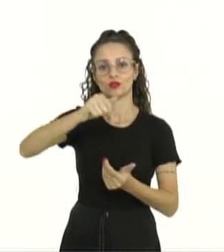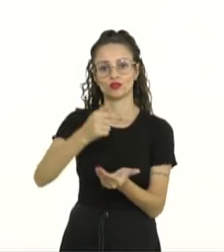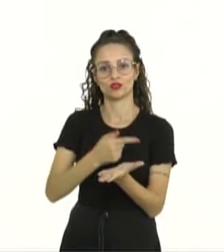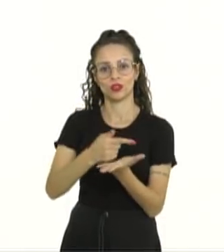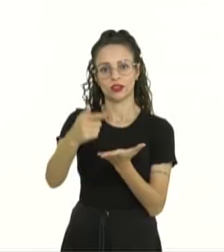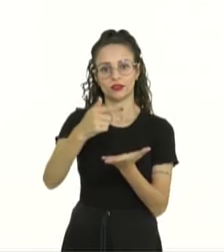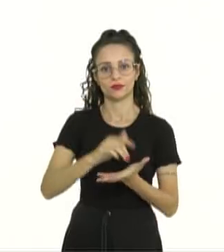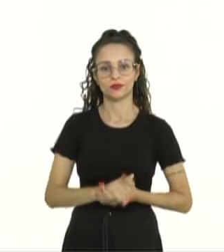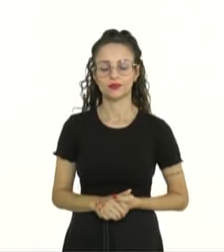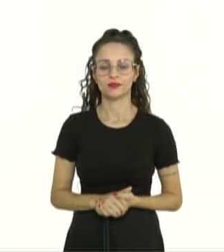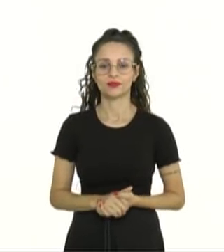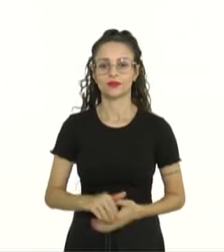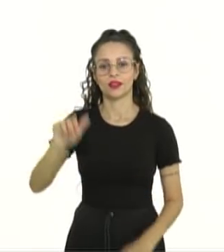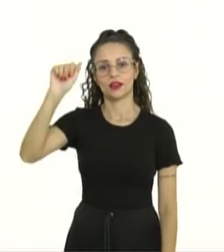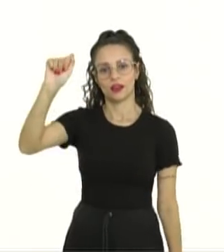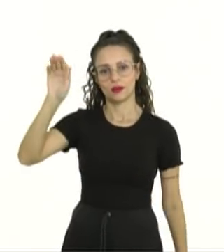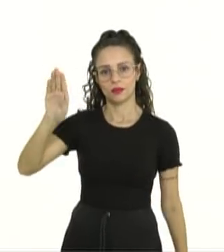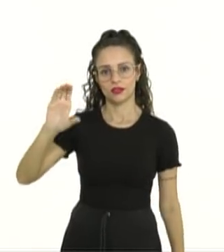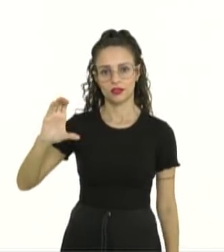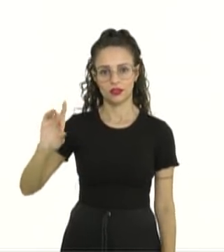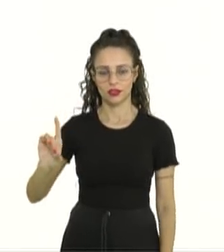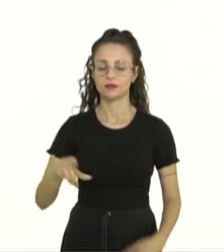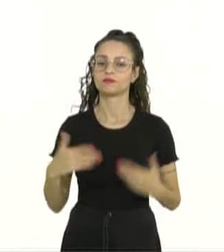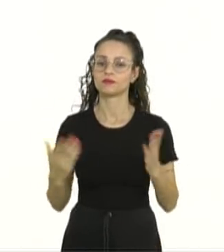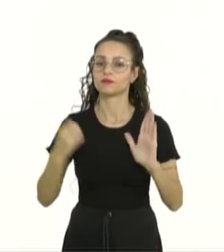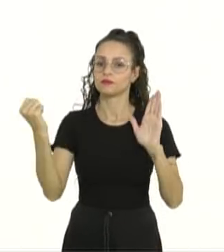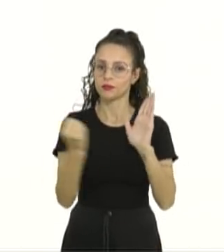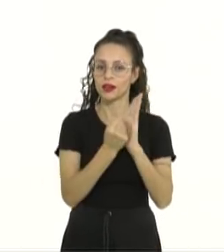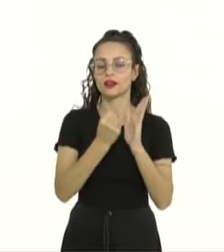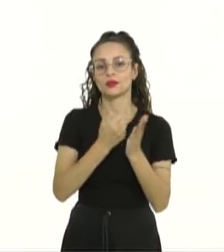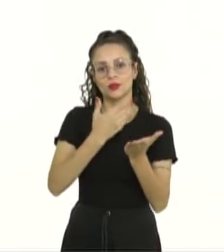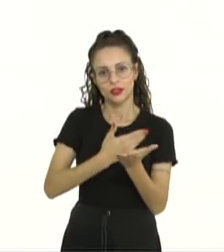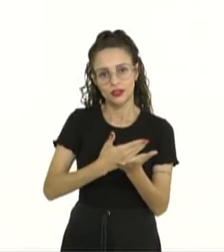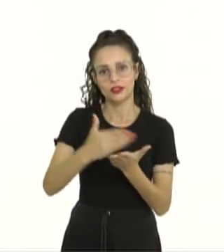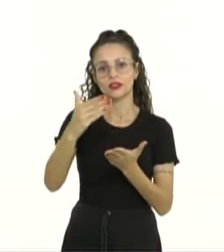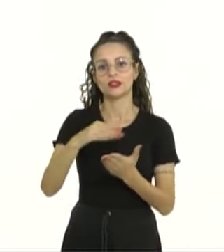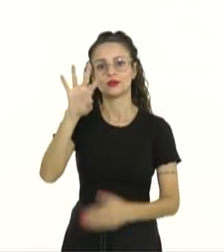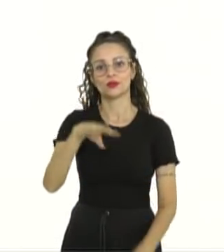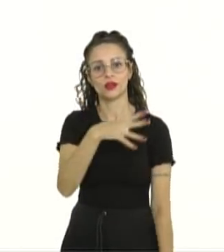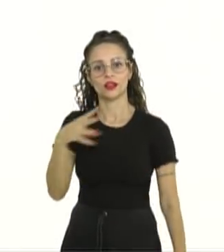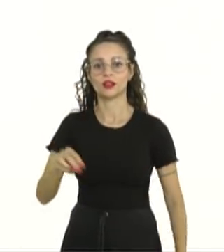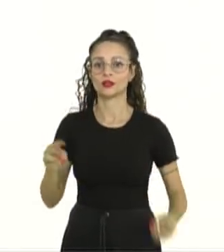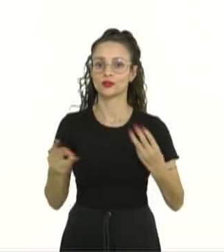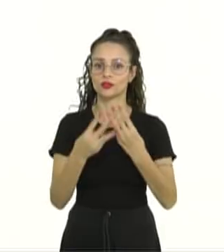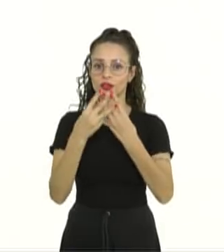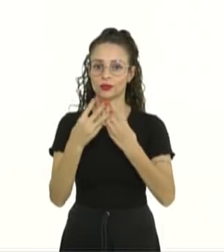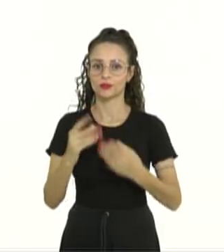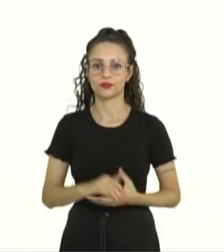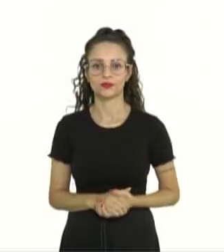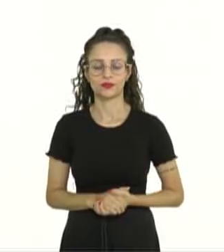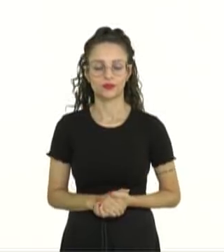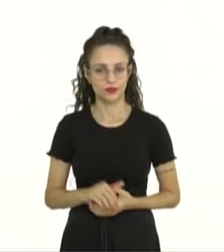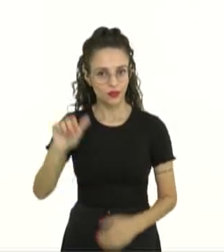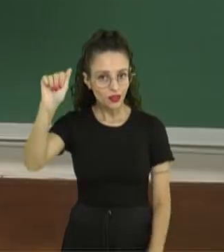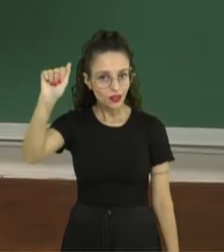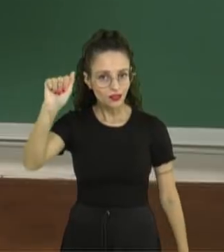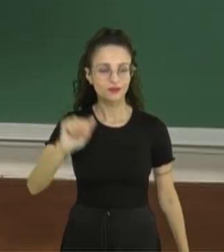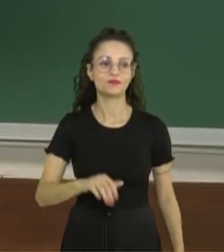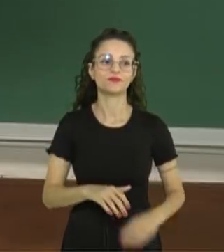Gênese. Letra A, B, C ou D que marca o início do calendário judaico. Letra